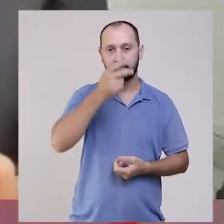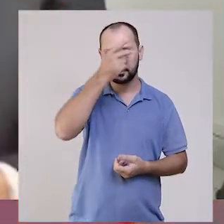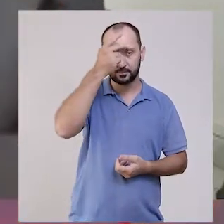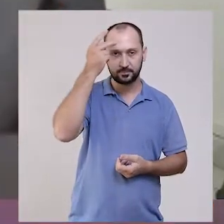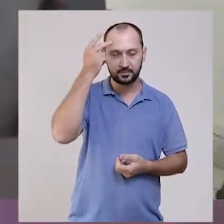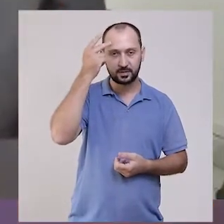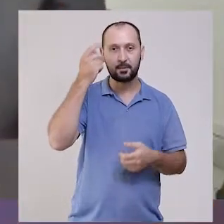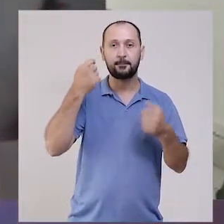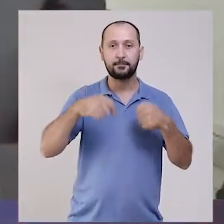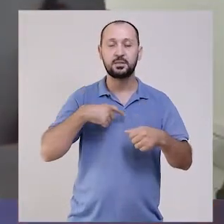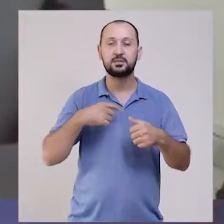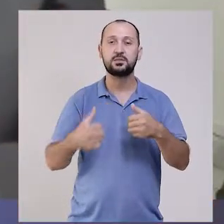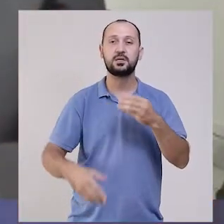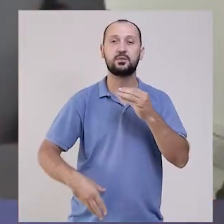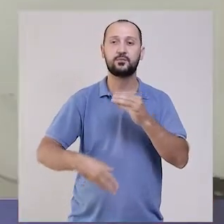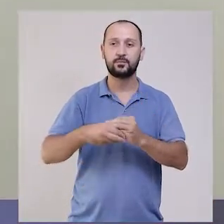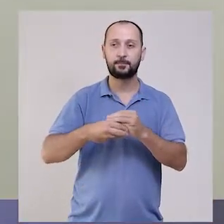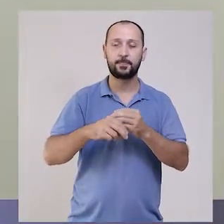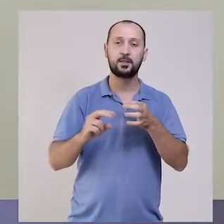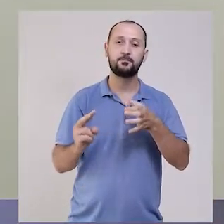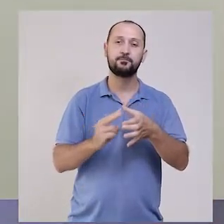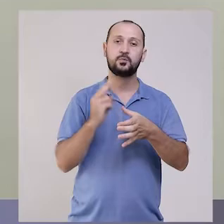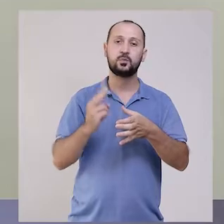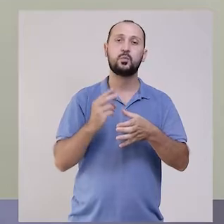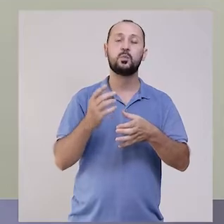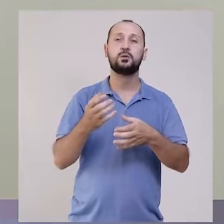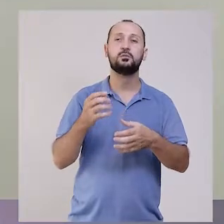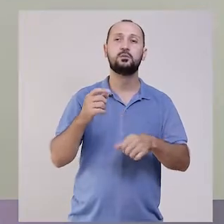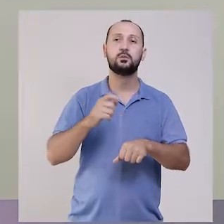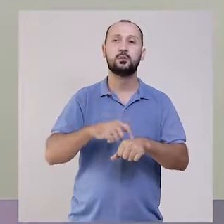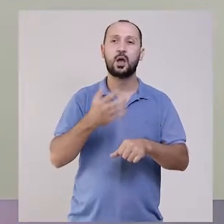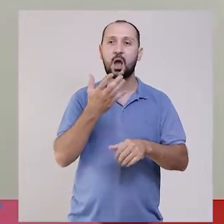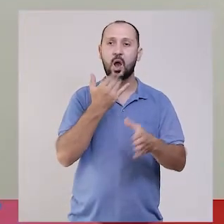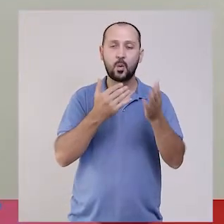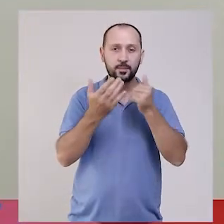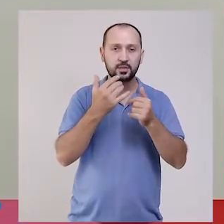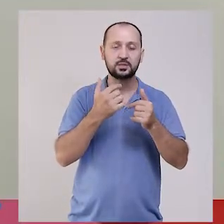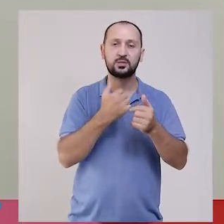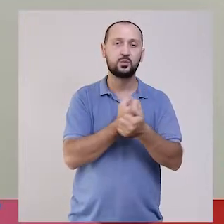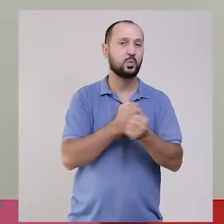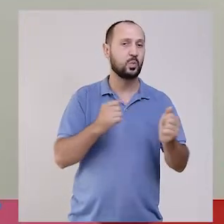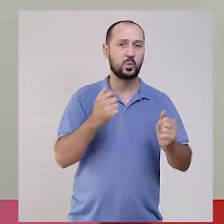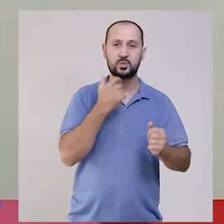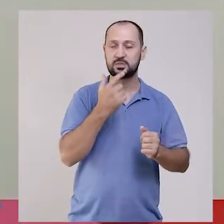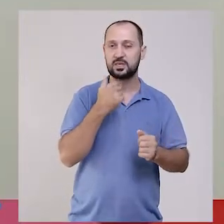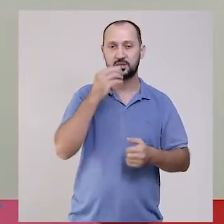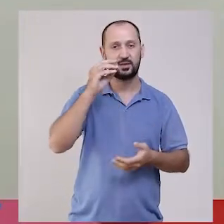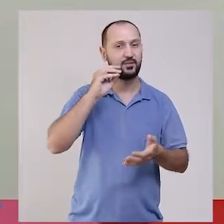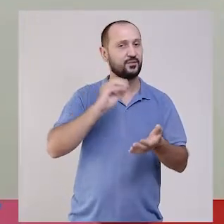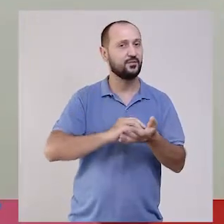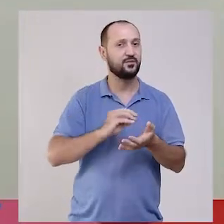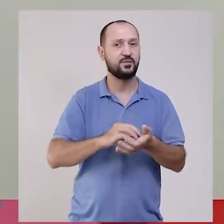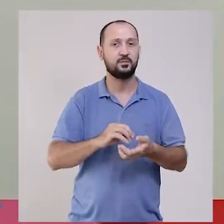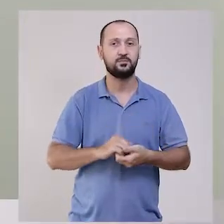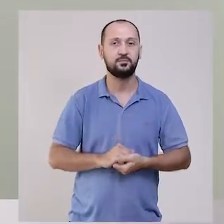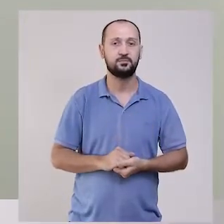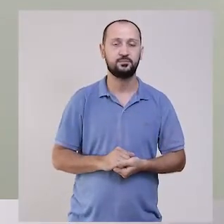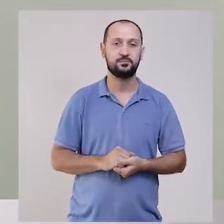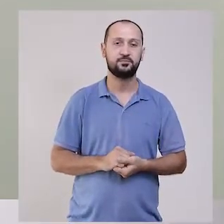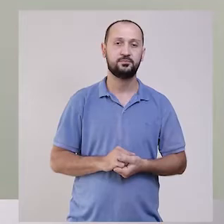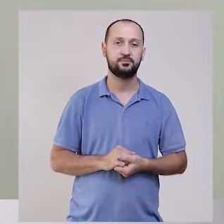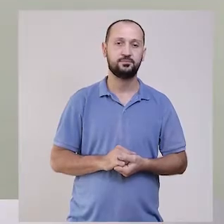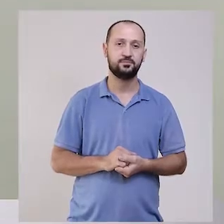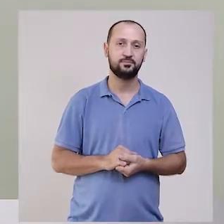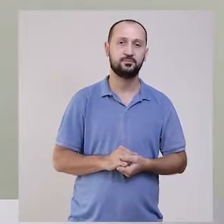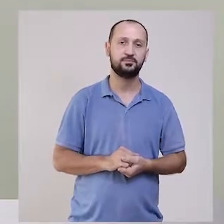suplementação vitamínica quando ele não está alimentando, quando a alimentação é deficiente. Então, ele precisa de suplementação vitamínica,